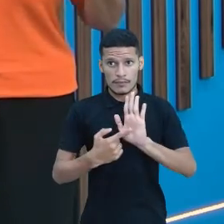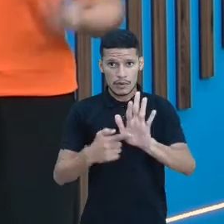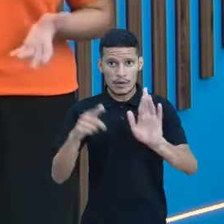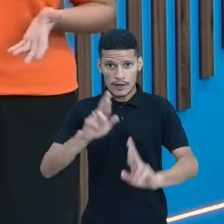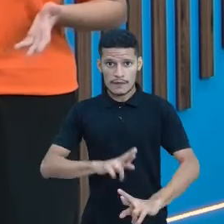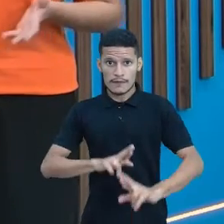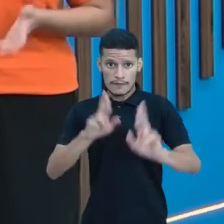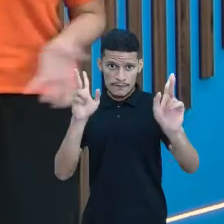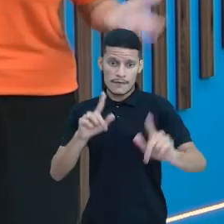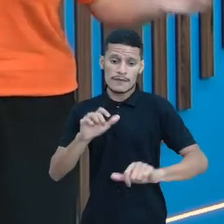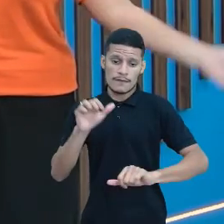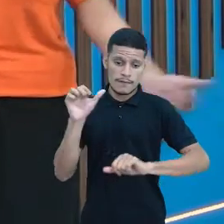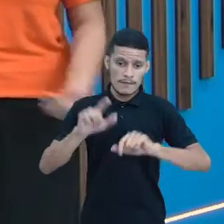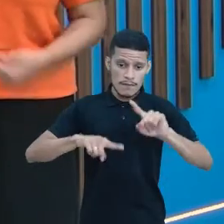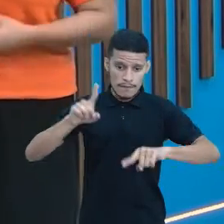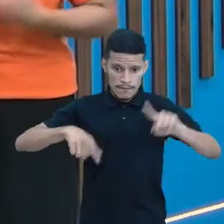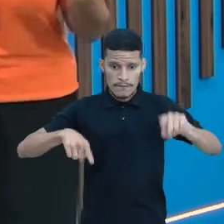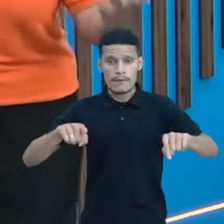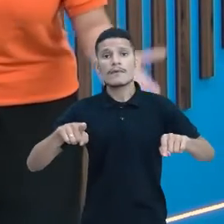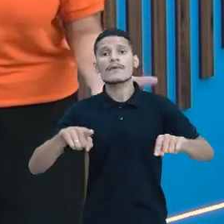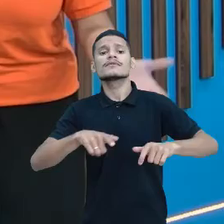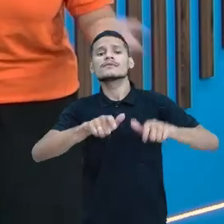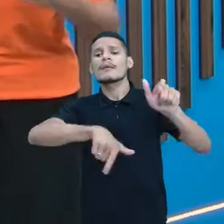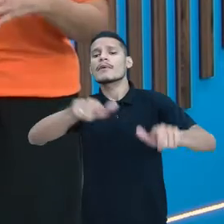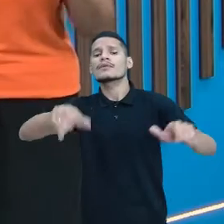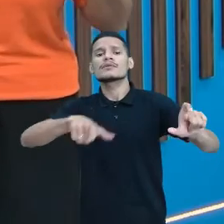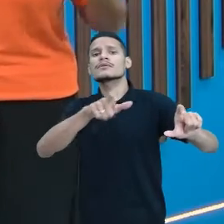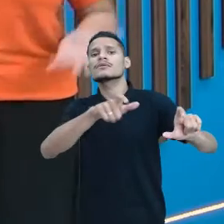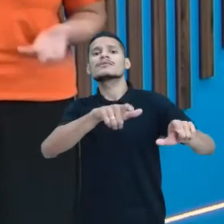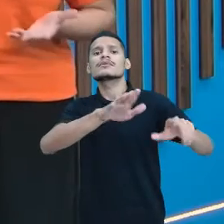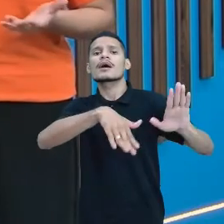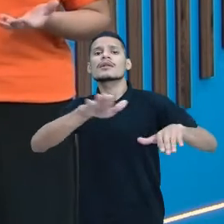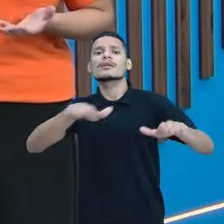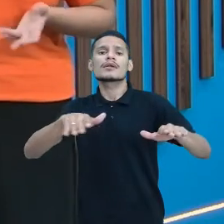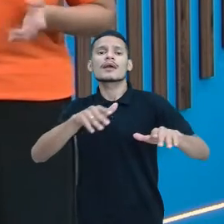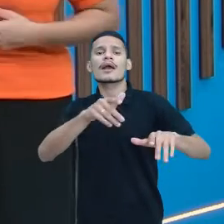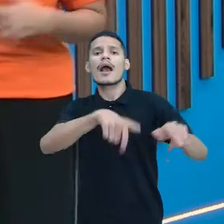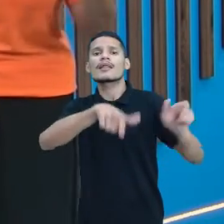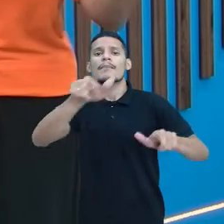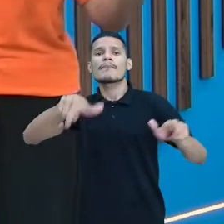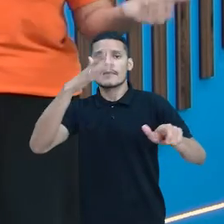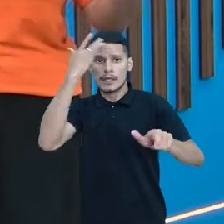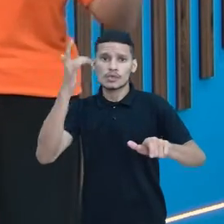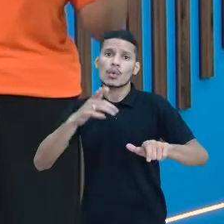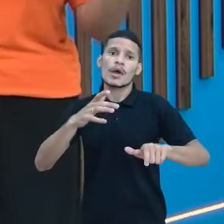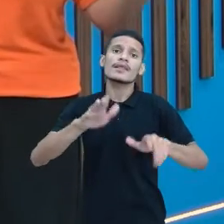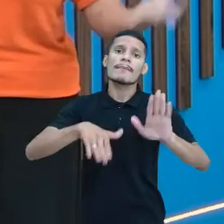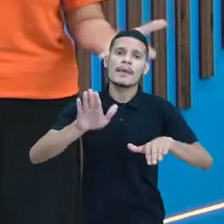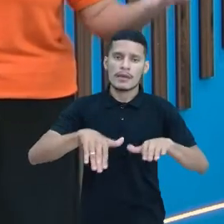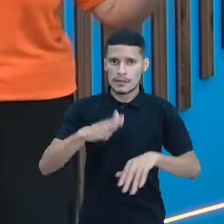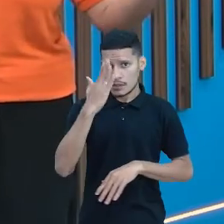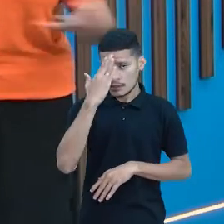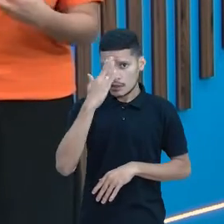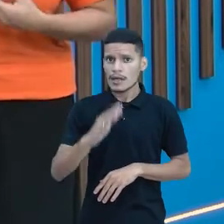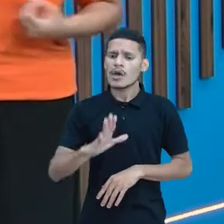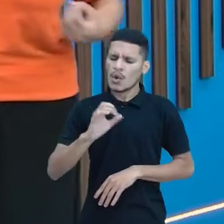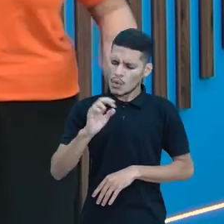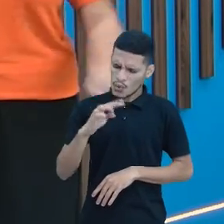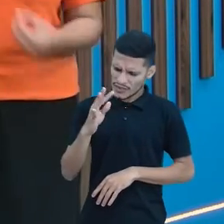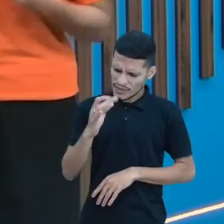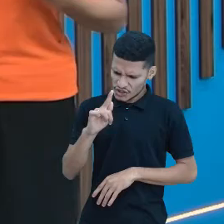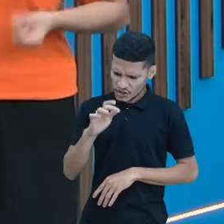os seres, considerando que somos individuais, contingentes. Aí vocês, mas Camille, o que é contingência? É exatamente